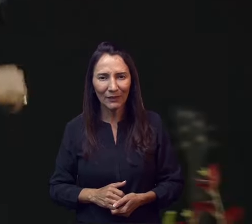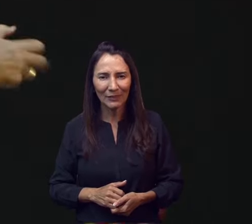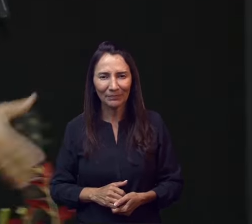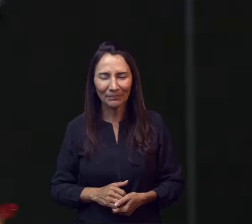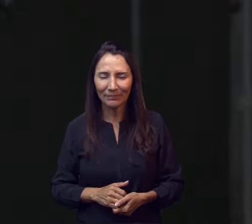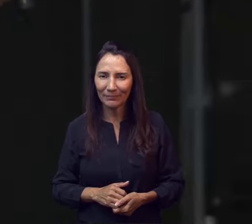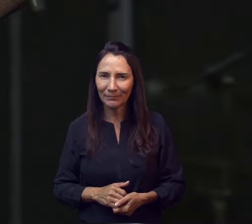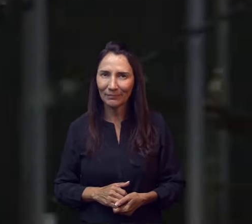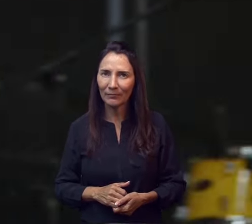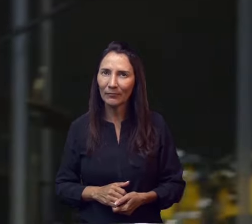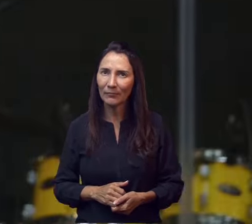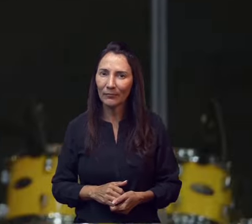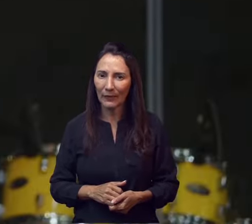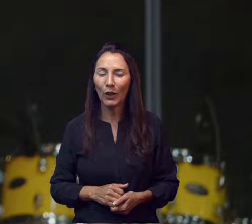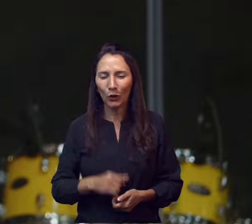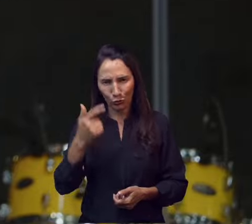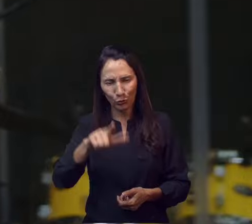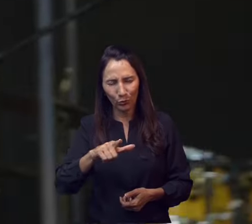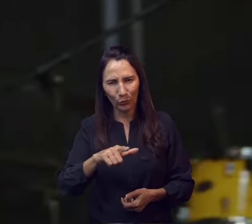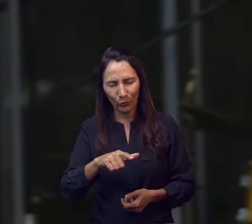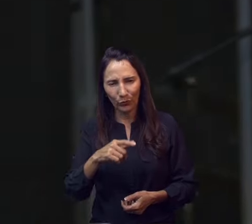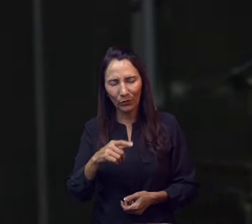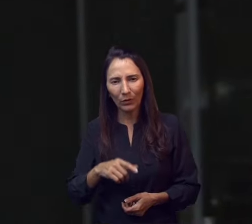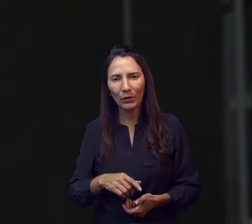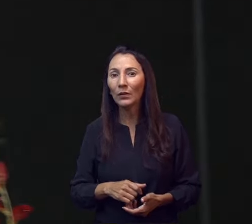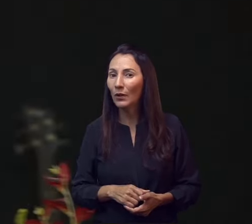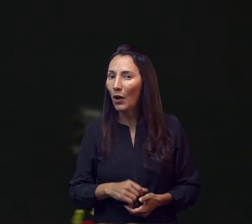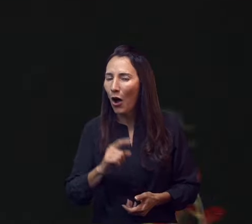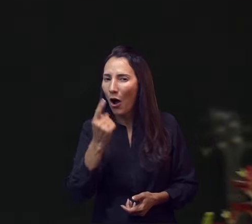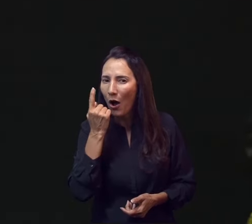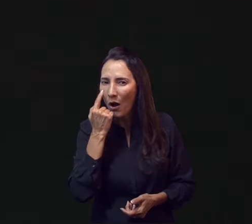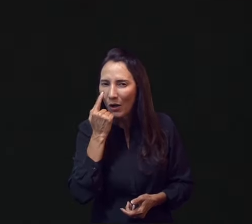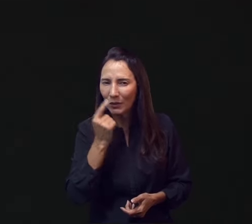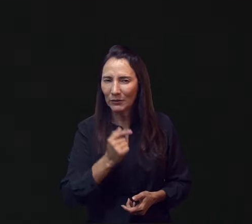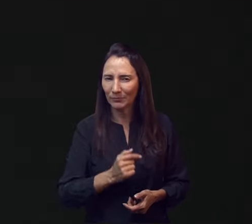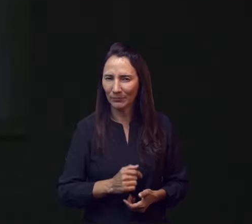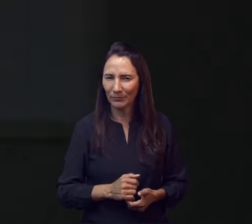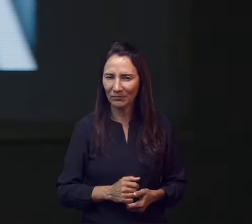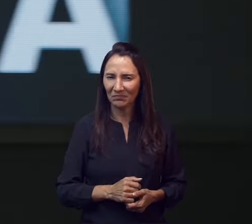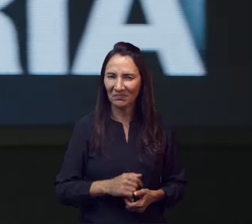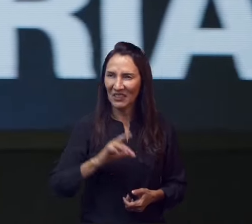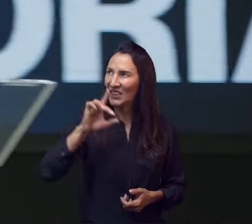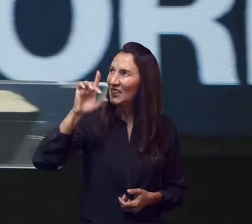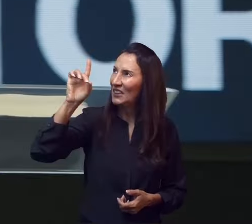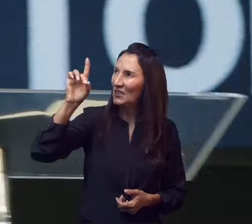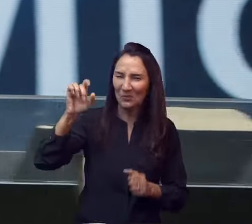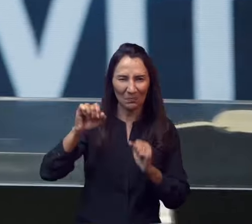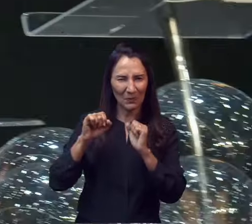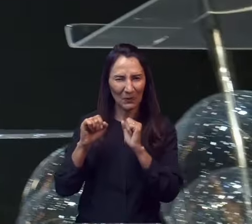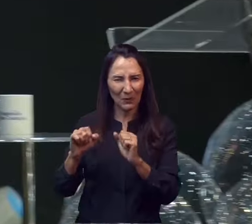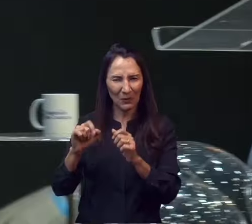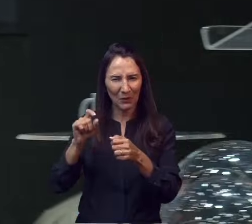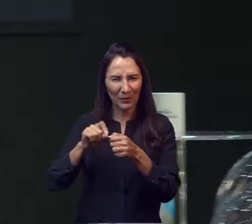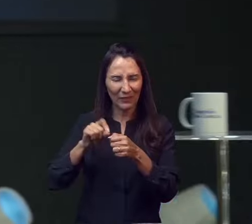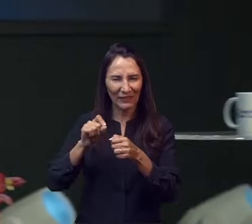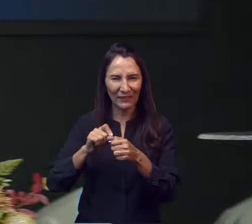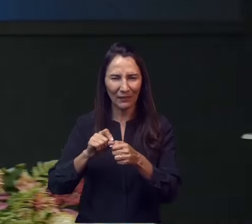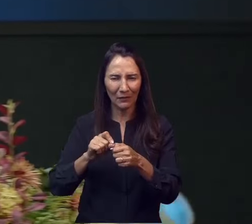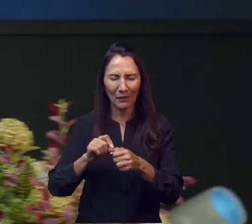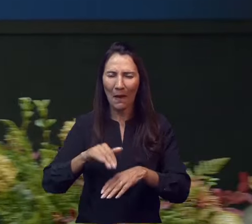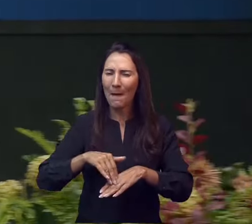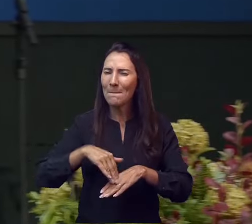irmão que acho que não gostou eu vou repetir Olha o que que Deus aquele que é poderoso para fazer além